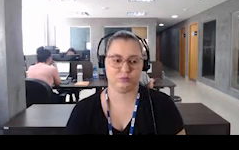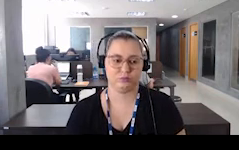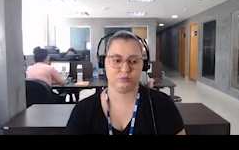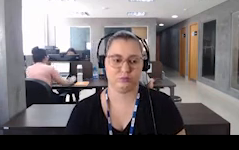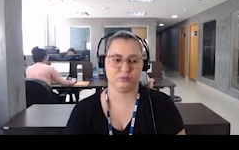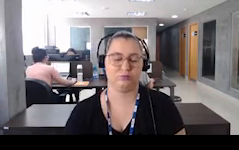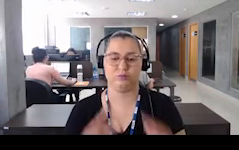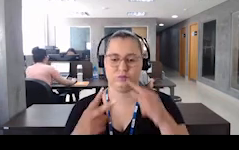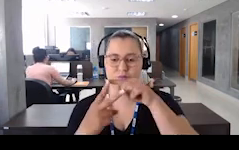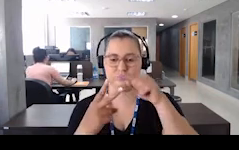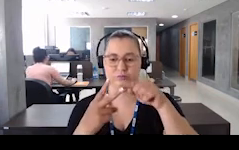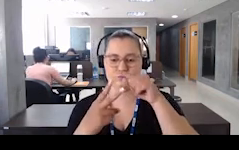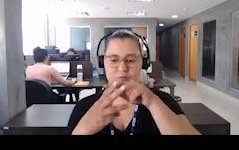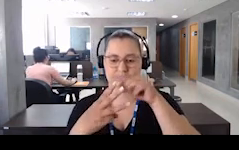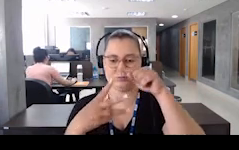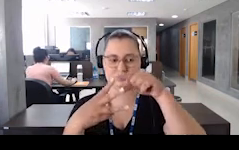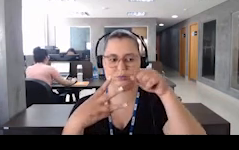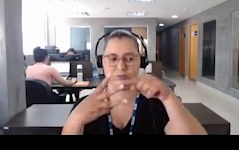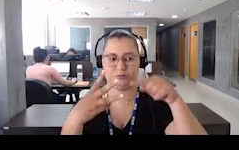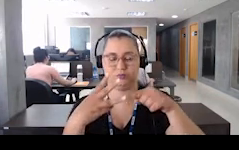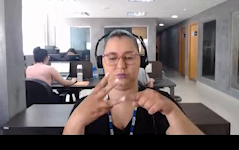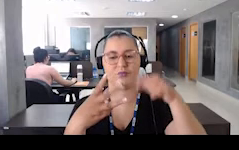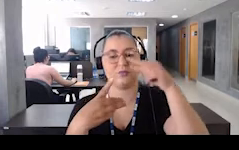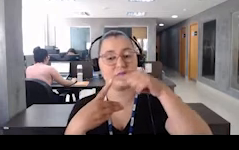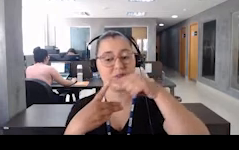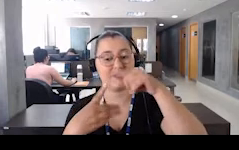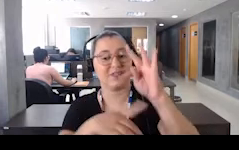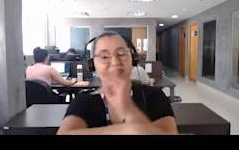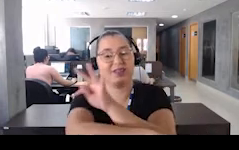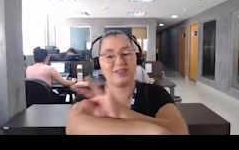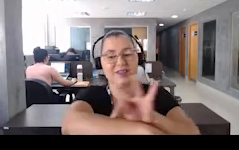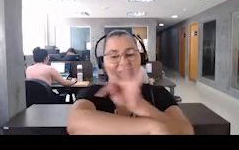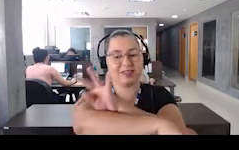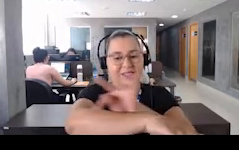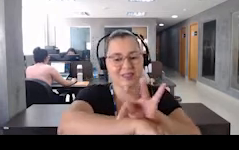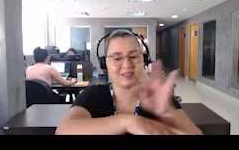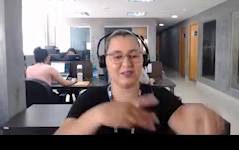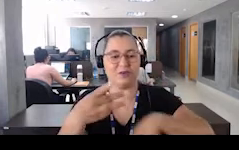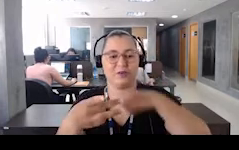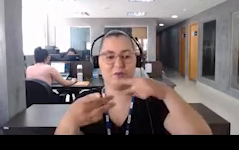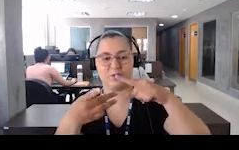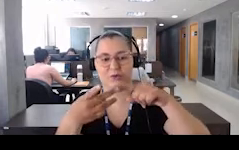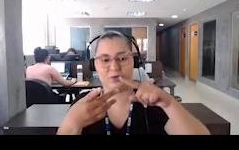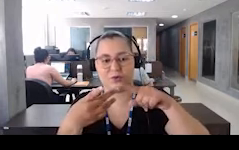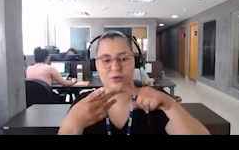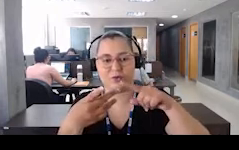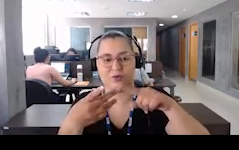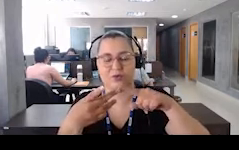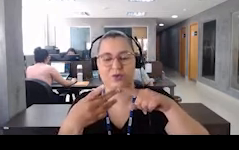ó, ele relaciona para a gente as três grandezas, que é quem? Tensão, corrente e resistência,